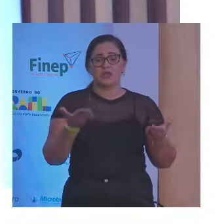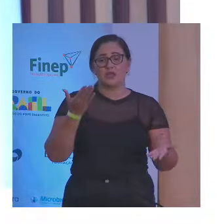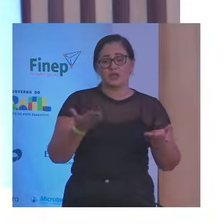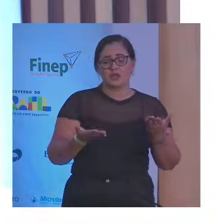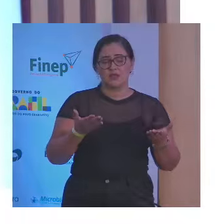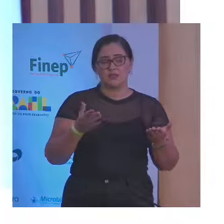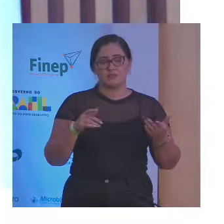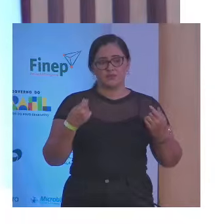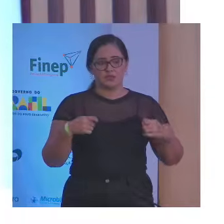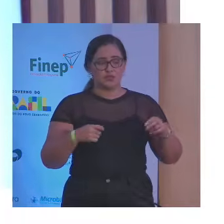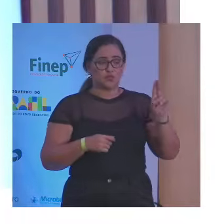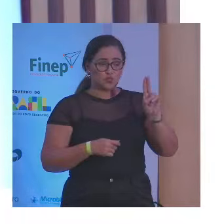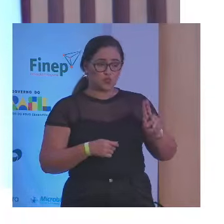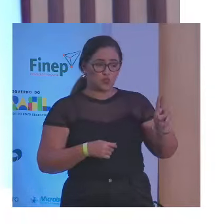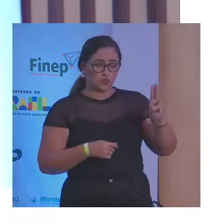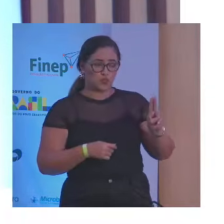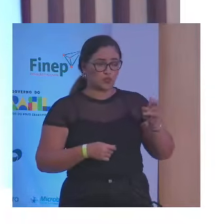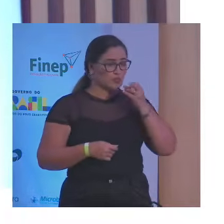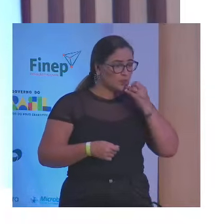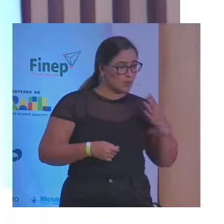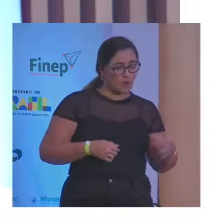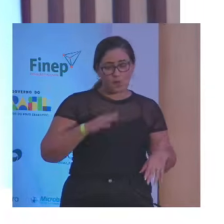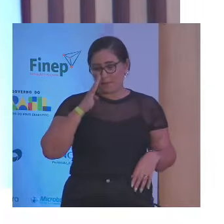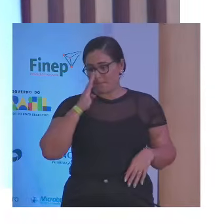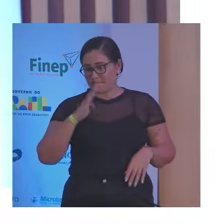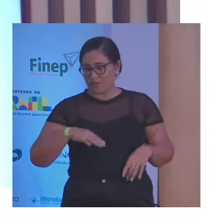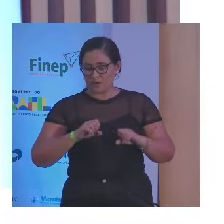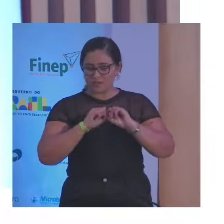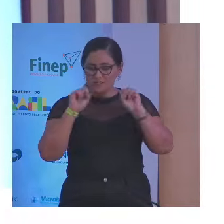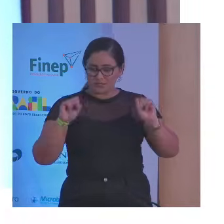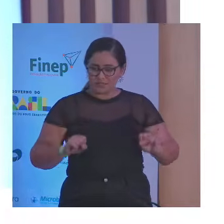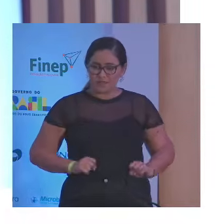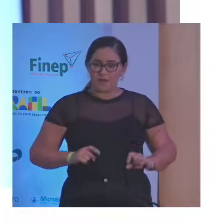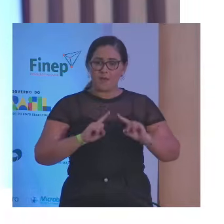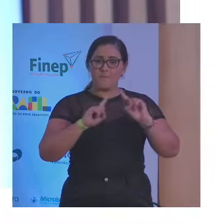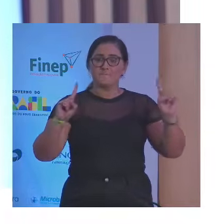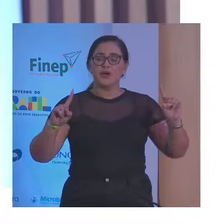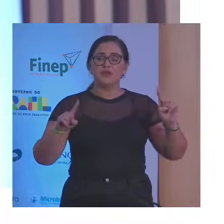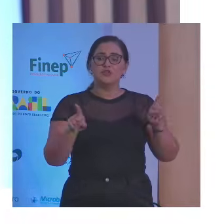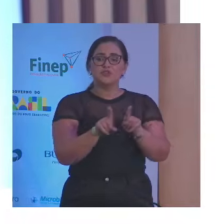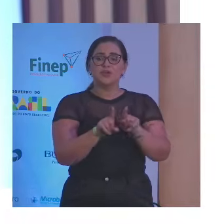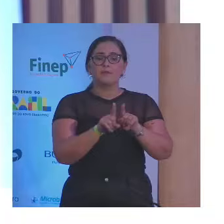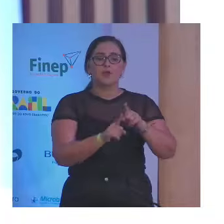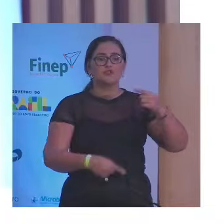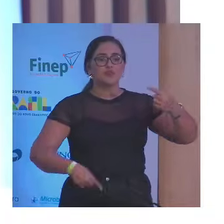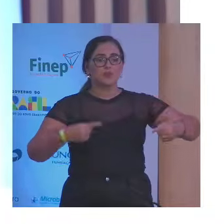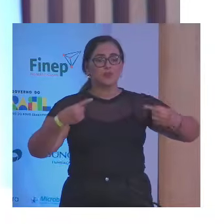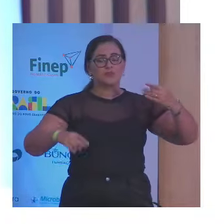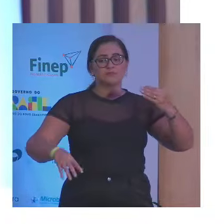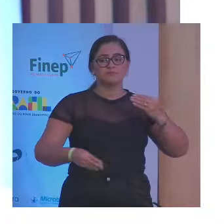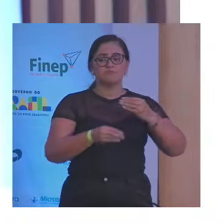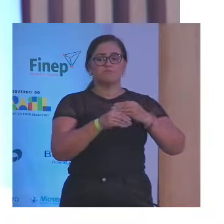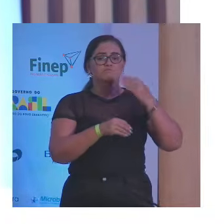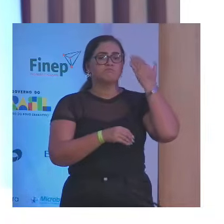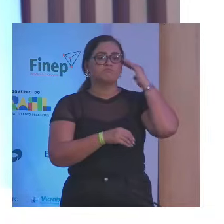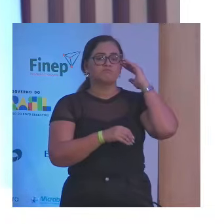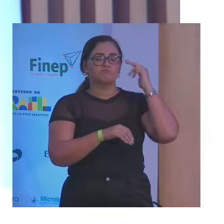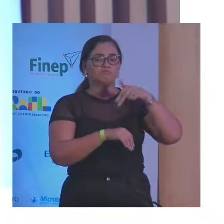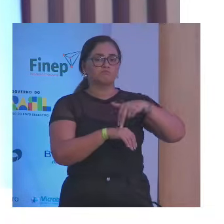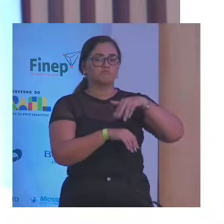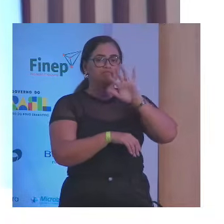do uso ou do mau uso de seus ecossistemas, mas também de políticas de integração e entendimento entre